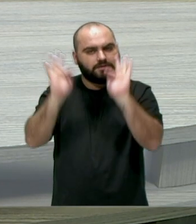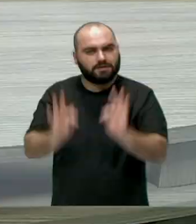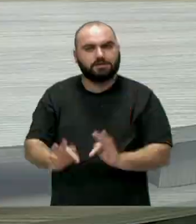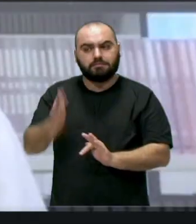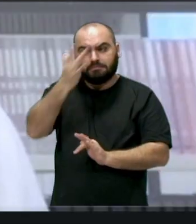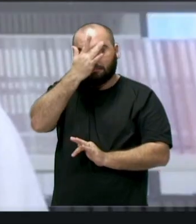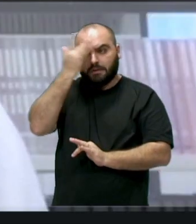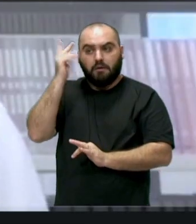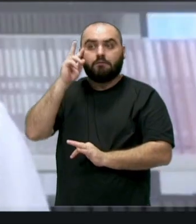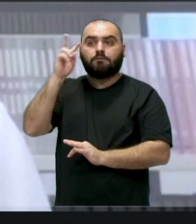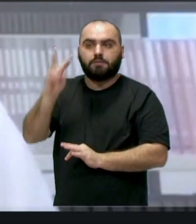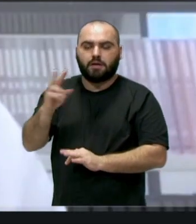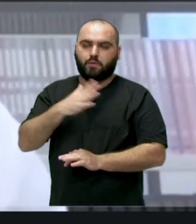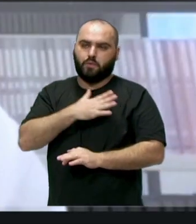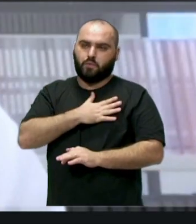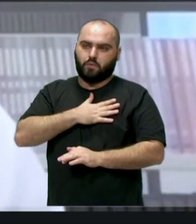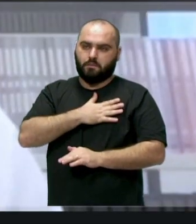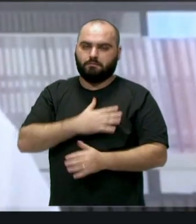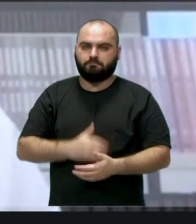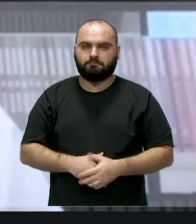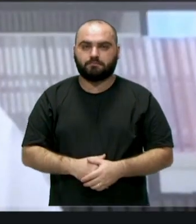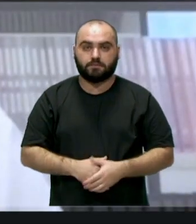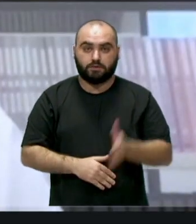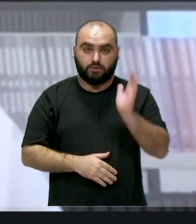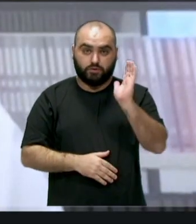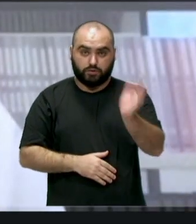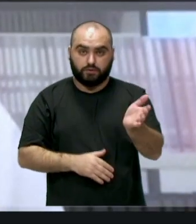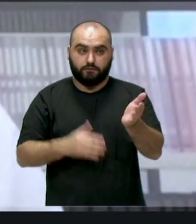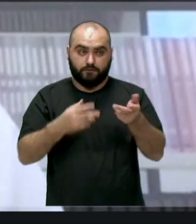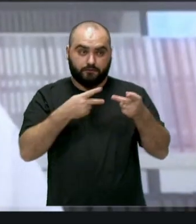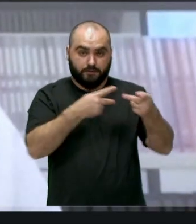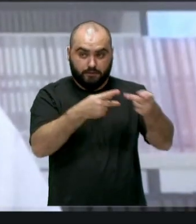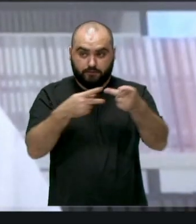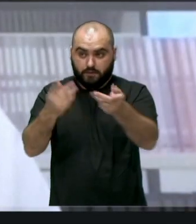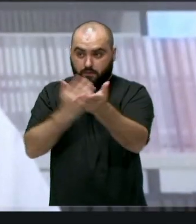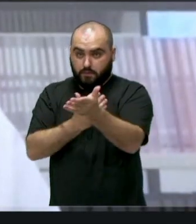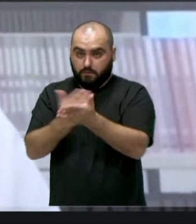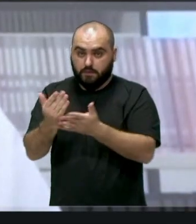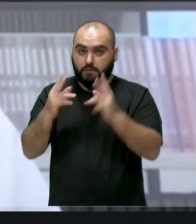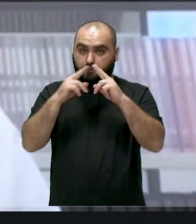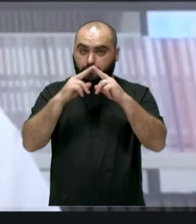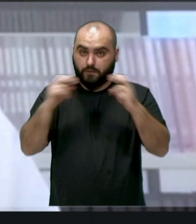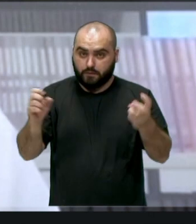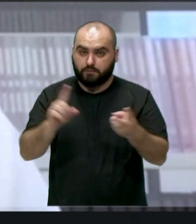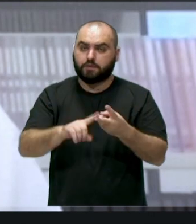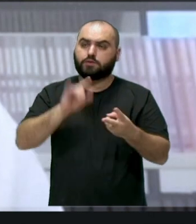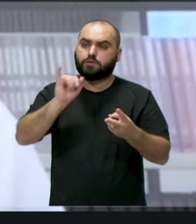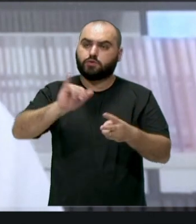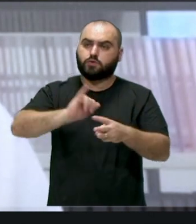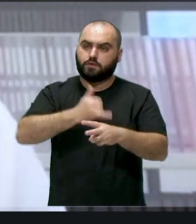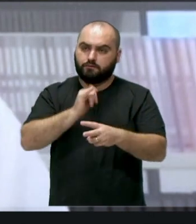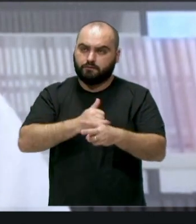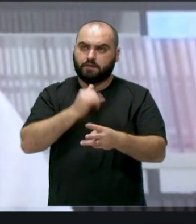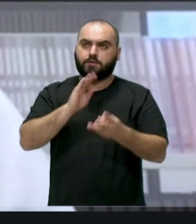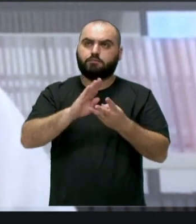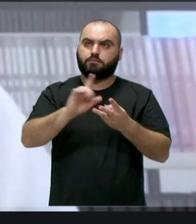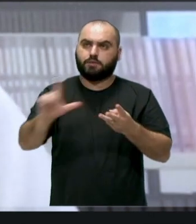replicados. Em relação às visitas, nós começamos em Florianópolis e já visitamos Joinville, Blumenau,